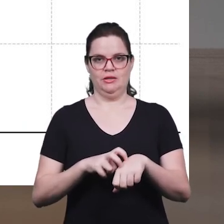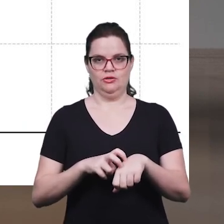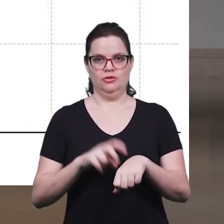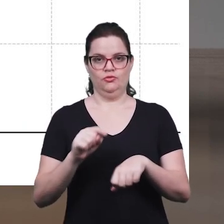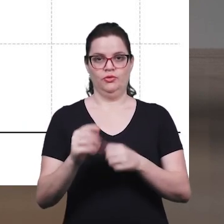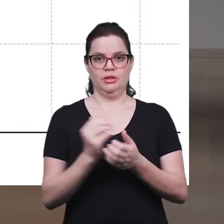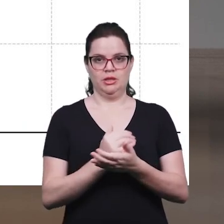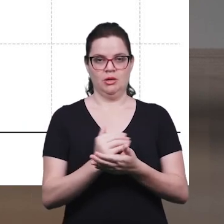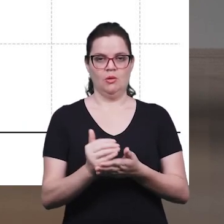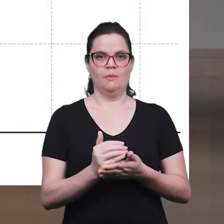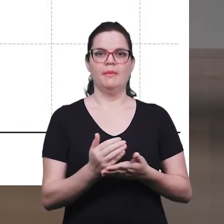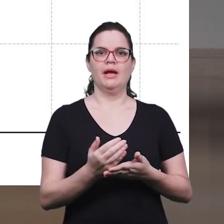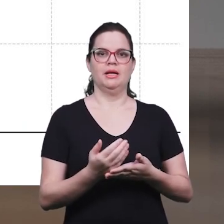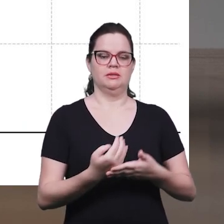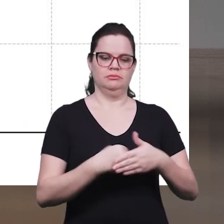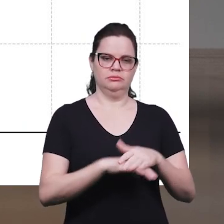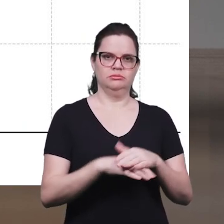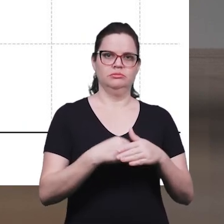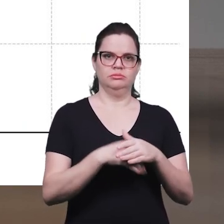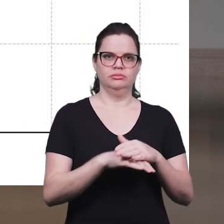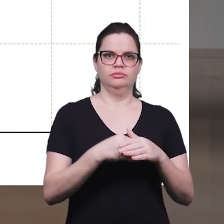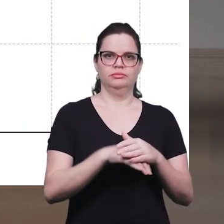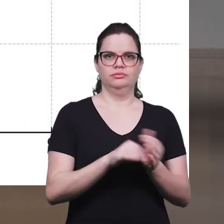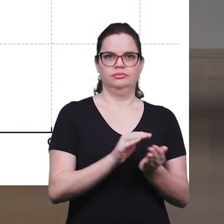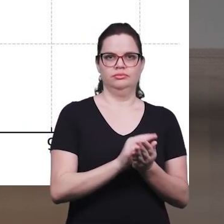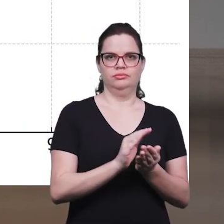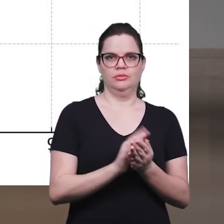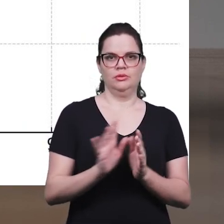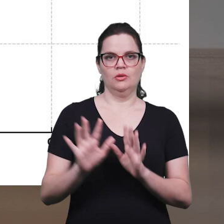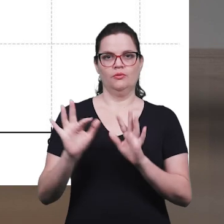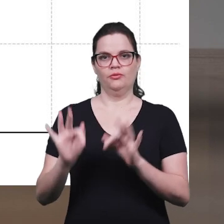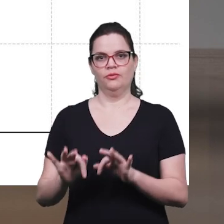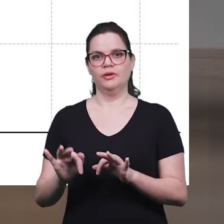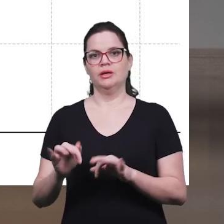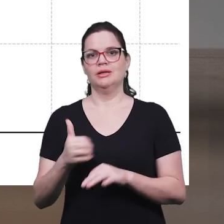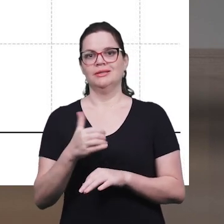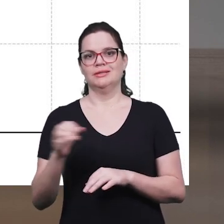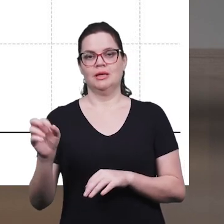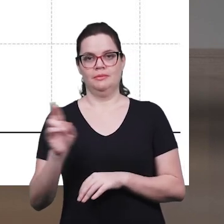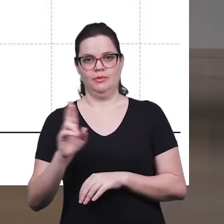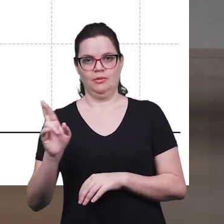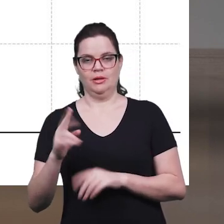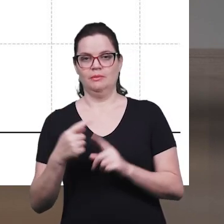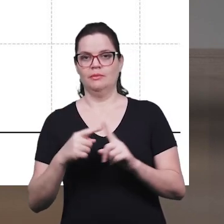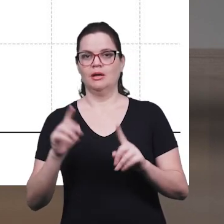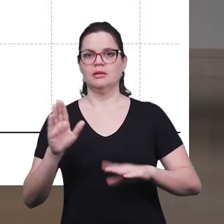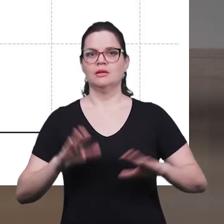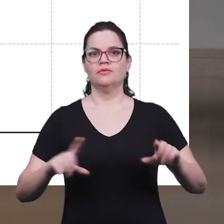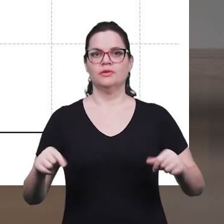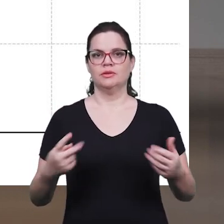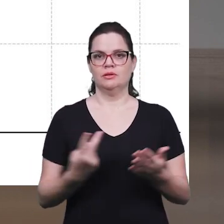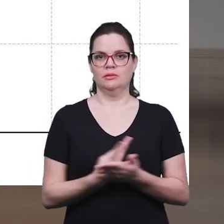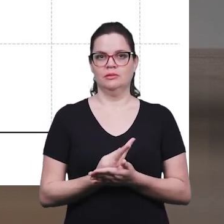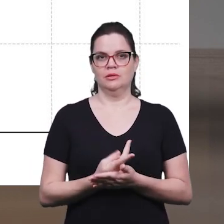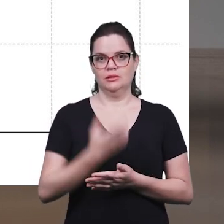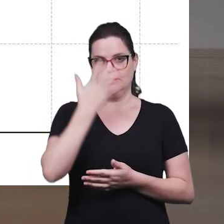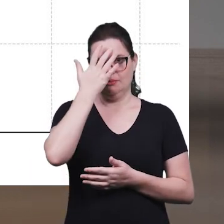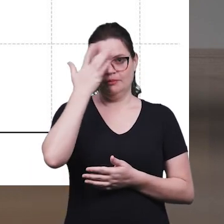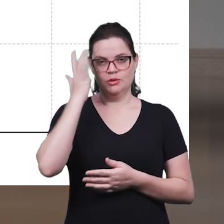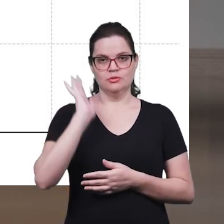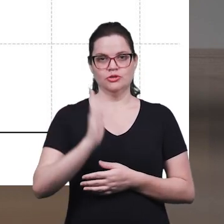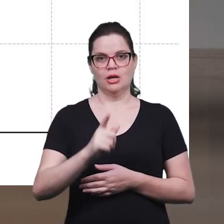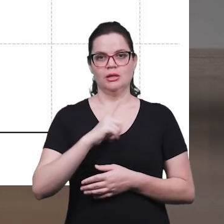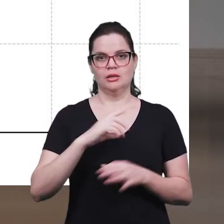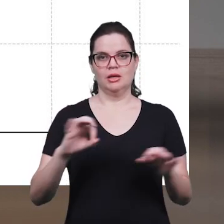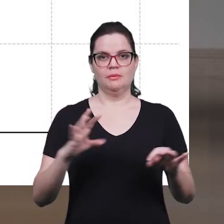começa juntando e chega no final R$100 mil. Mas, às vezes, o irmão, o telespectador que está nos ouvindo já tem uma